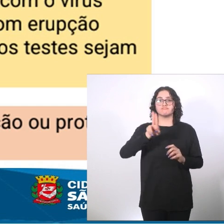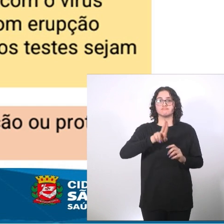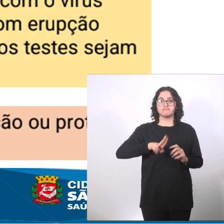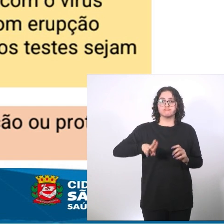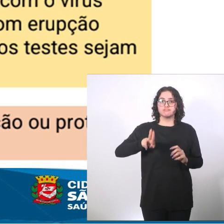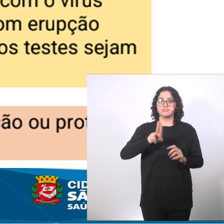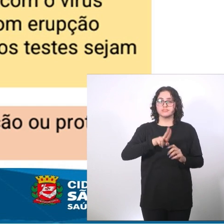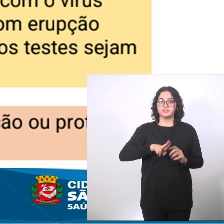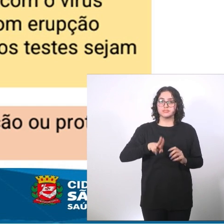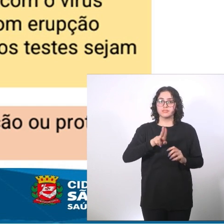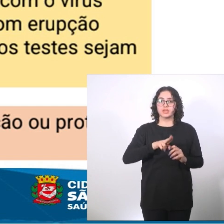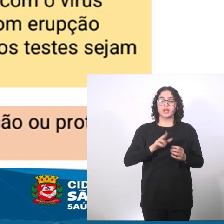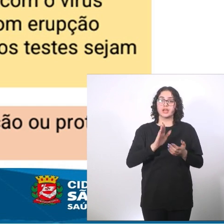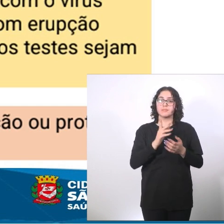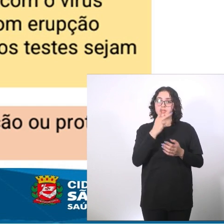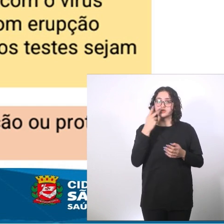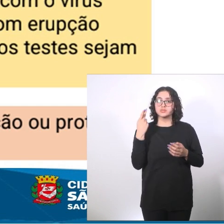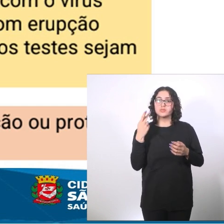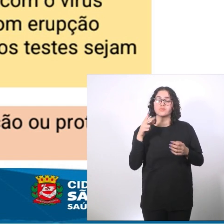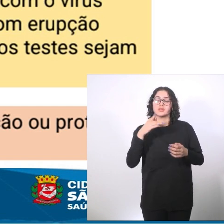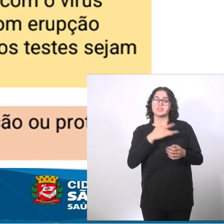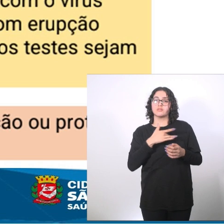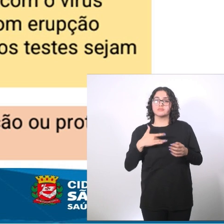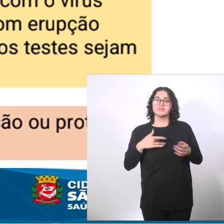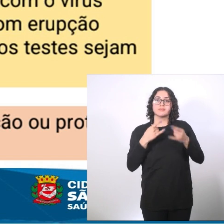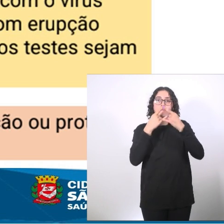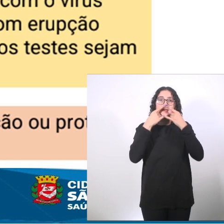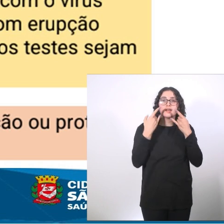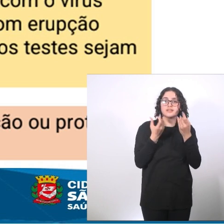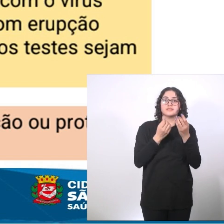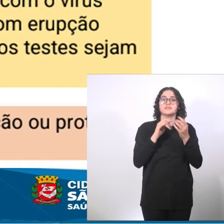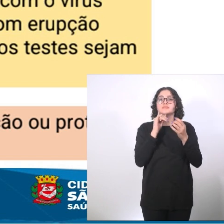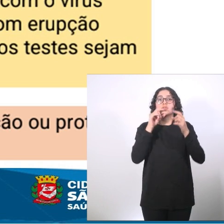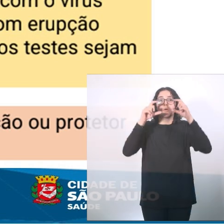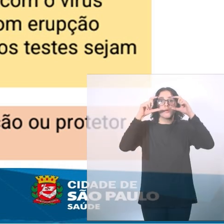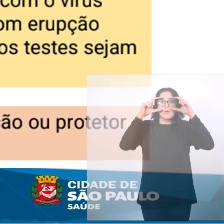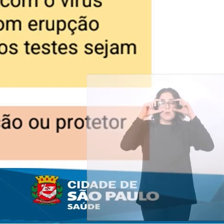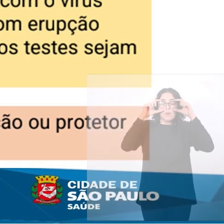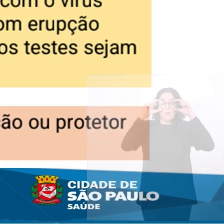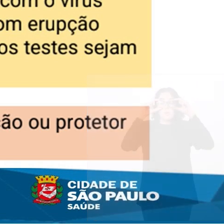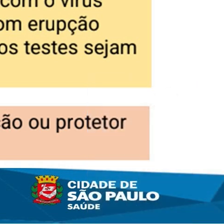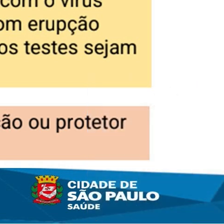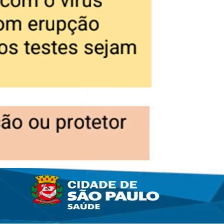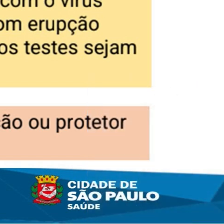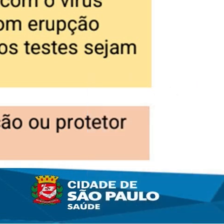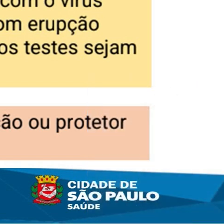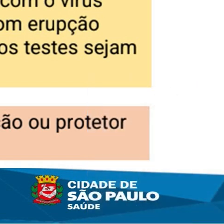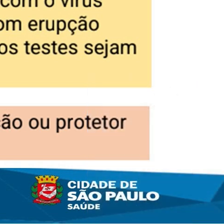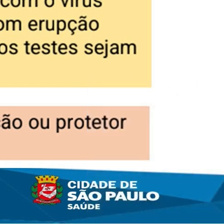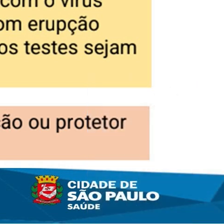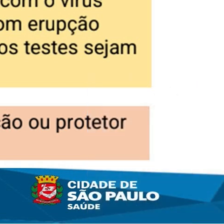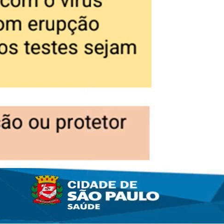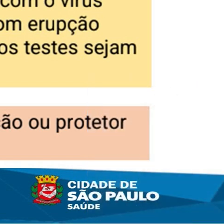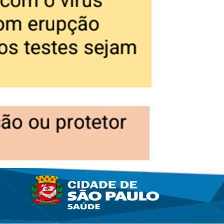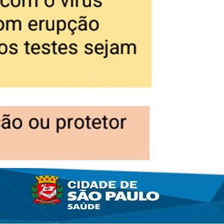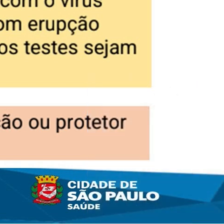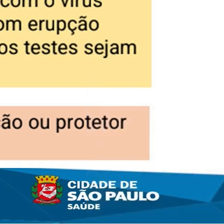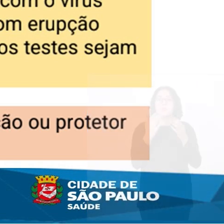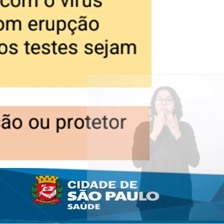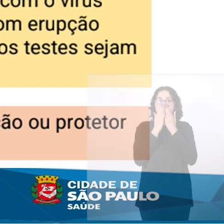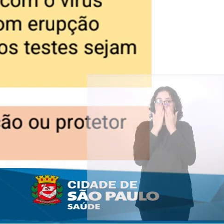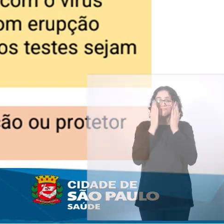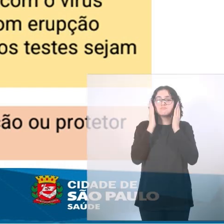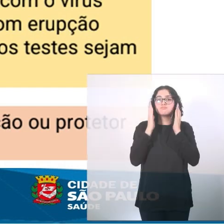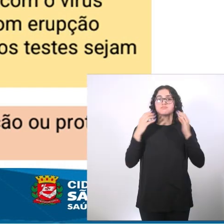de proteção individual para o profissional da saúde, que são óculos de proteção ou protetor